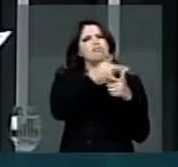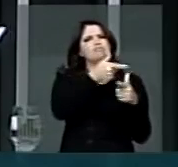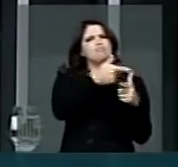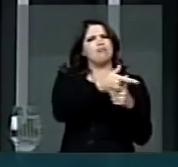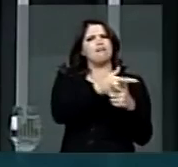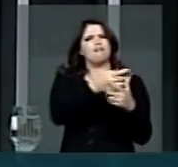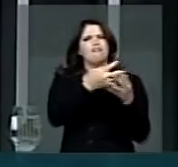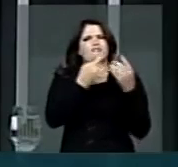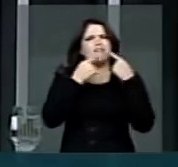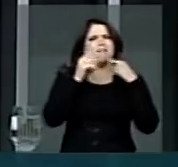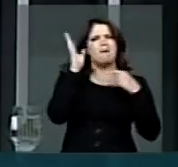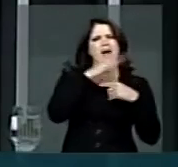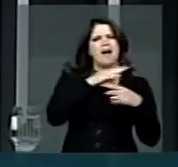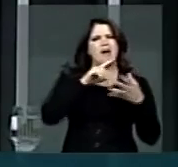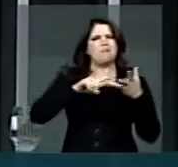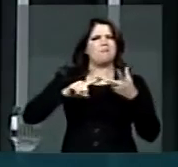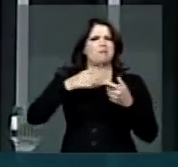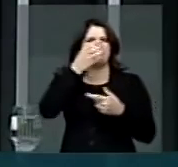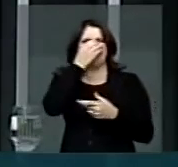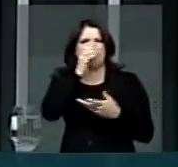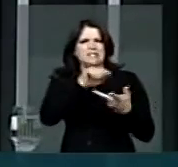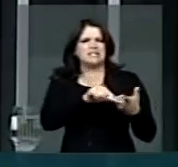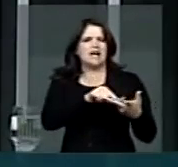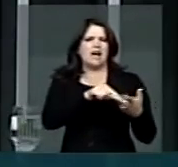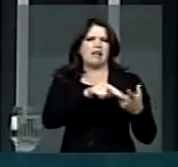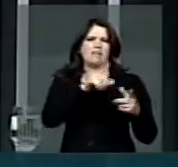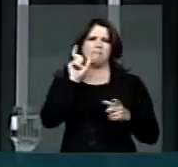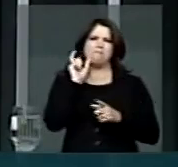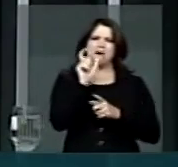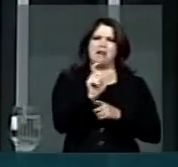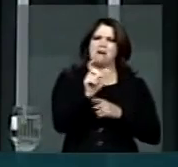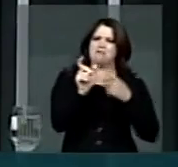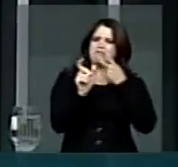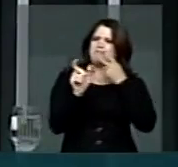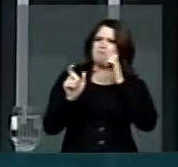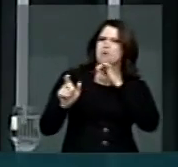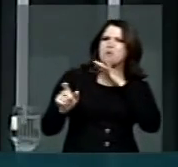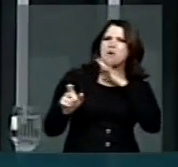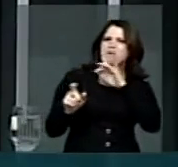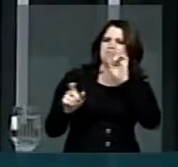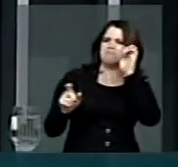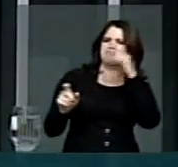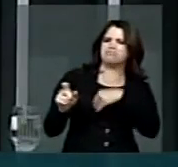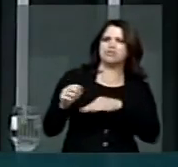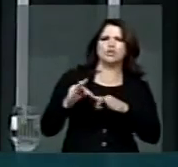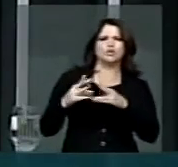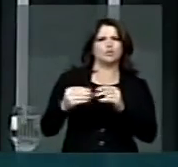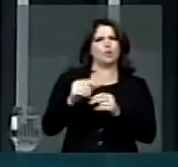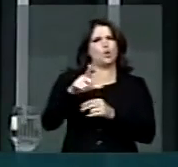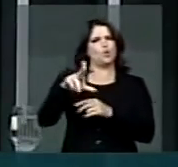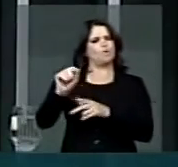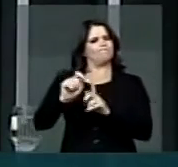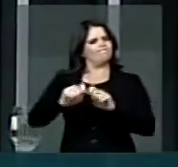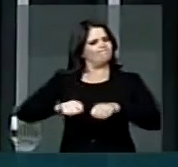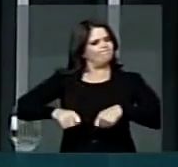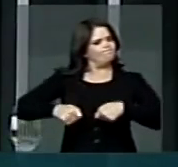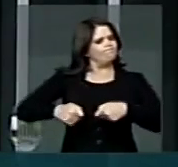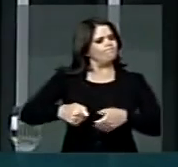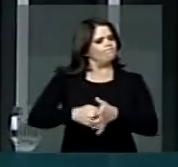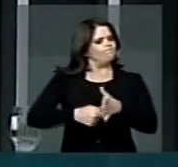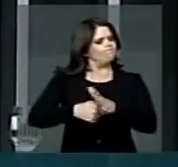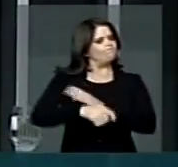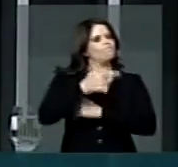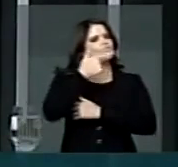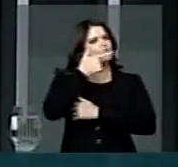deboches, com palavras de desestímulo. Lula perseverou, e